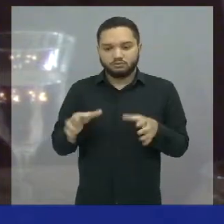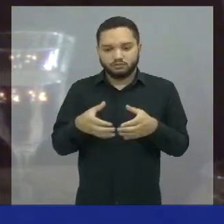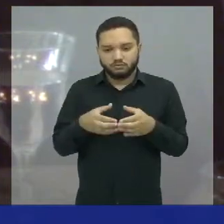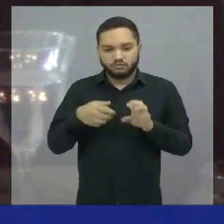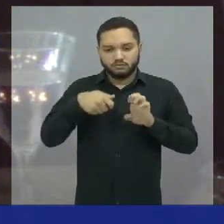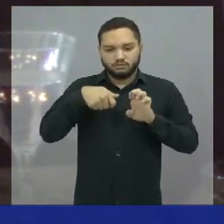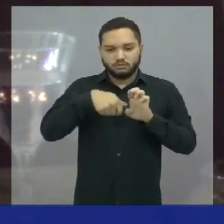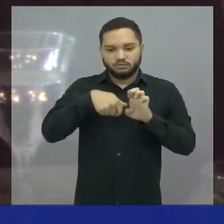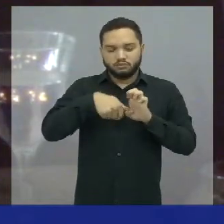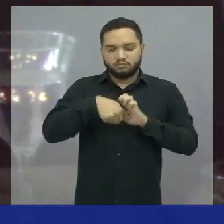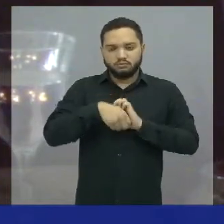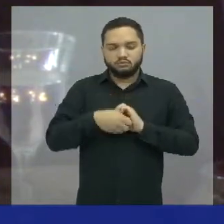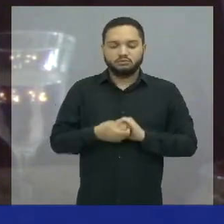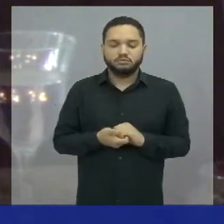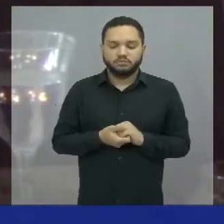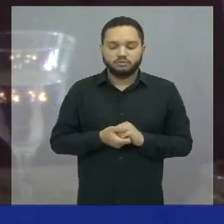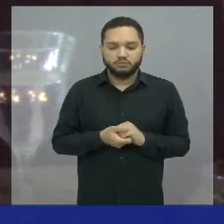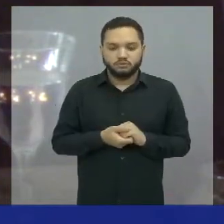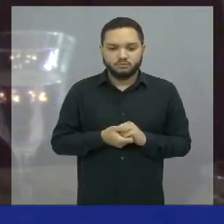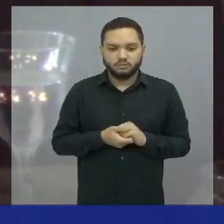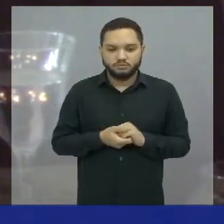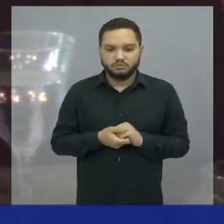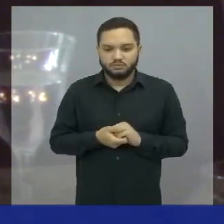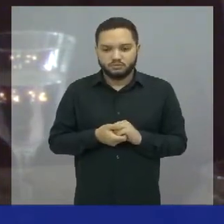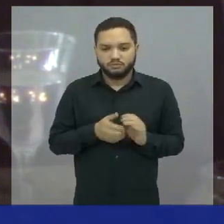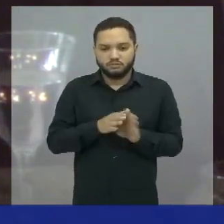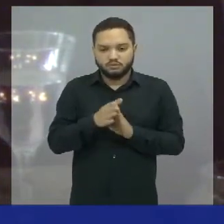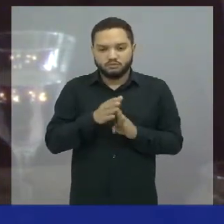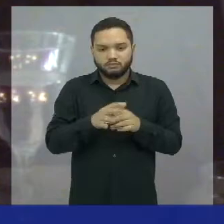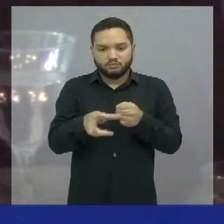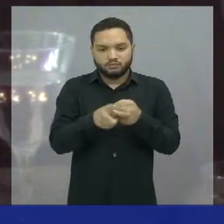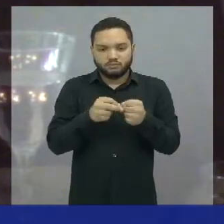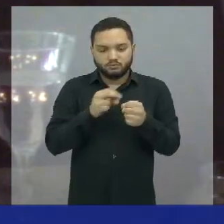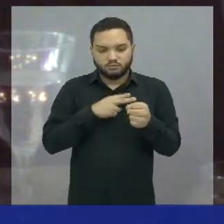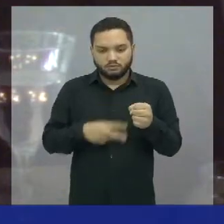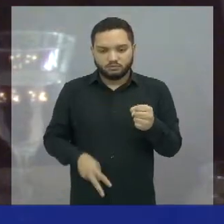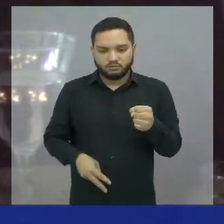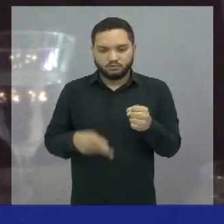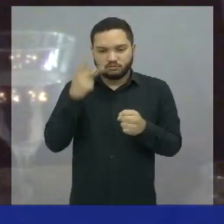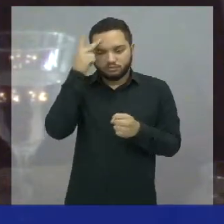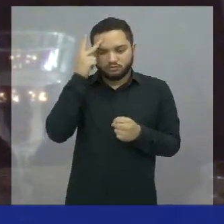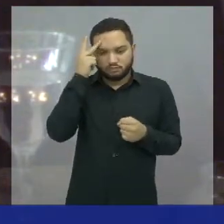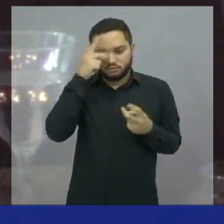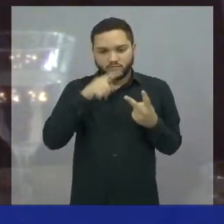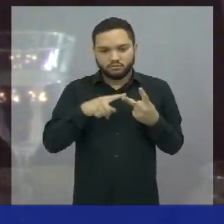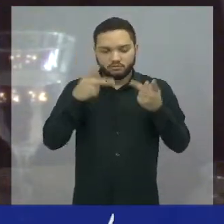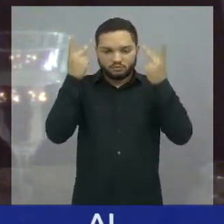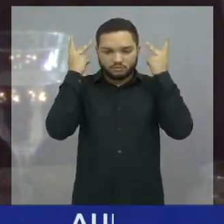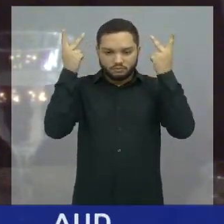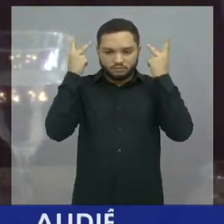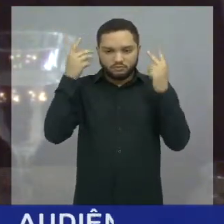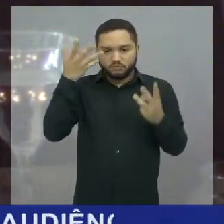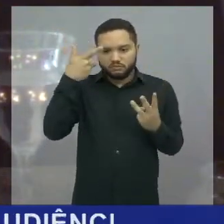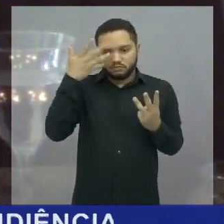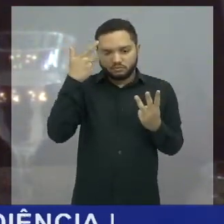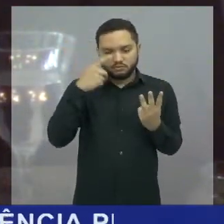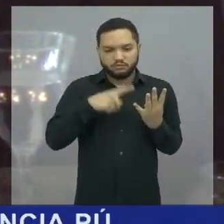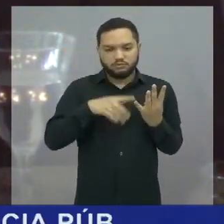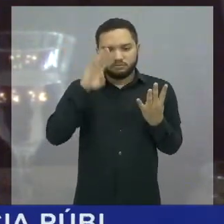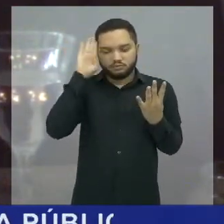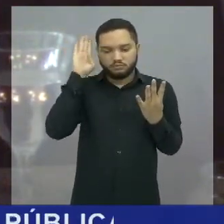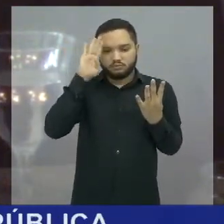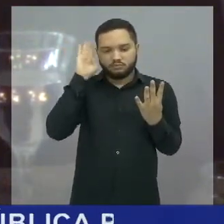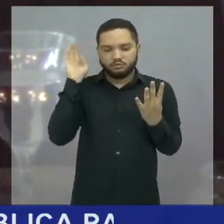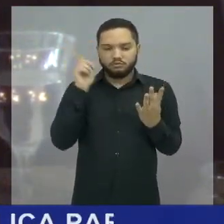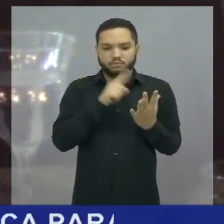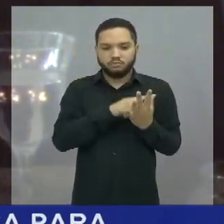Edson Queiroz, da assessoria dos gabinetes dos vereadores Paulo Martins, Dr. Porto, Priscila Costa, Benigno